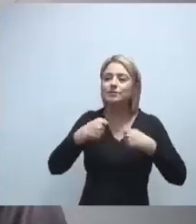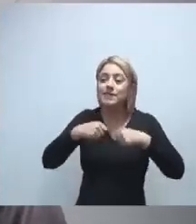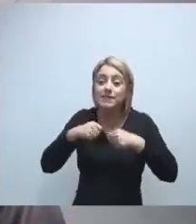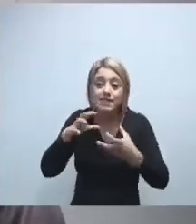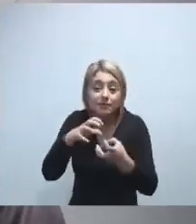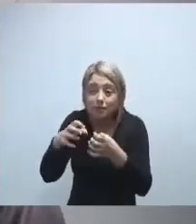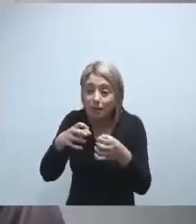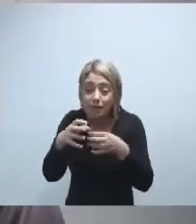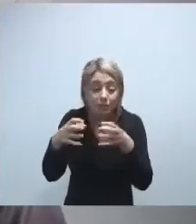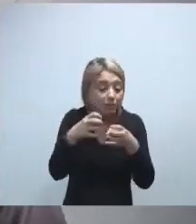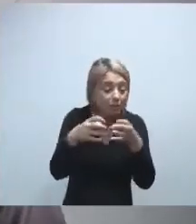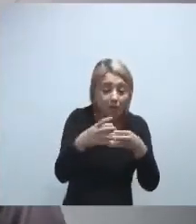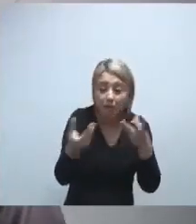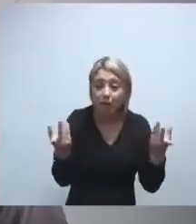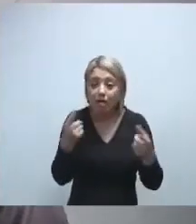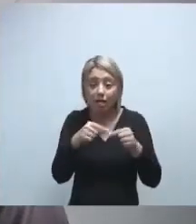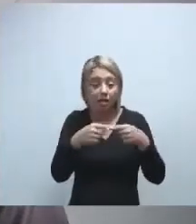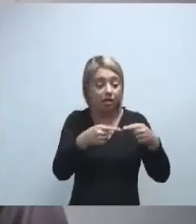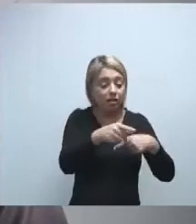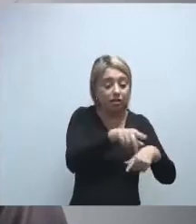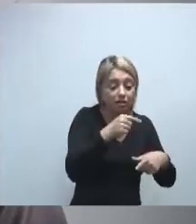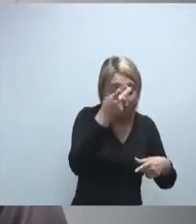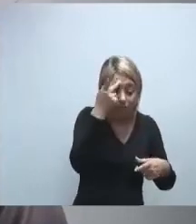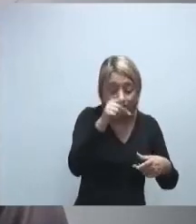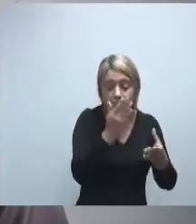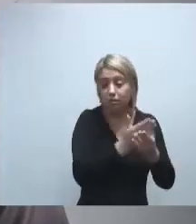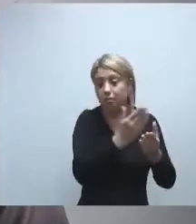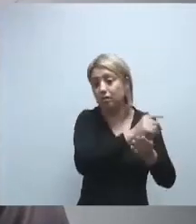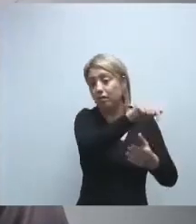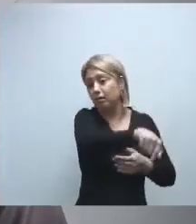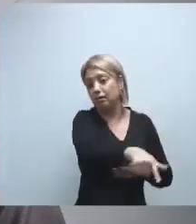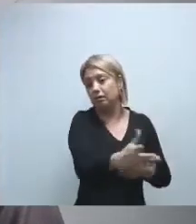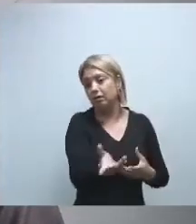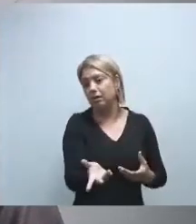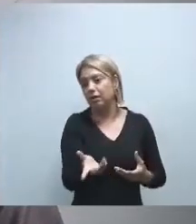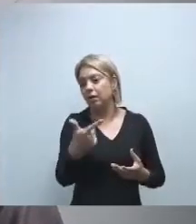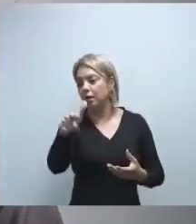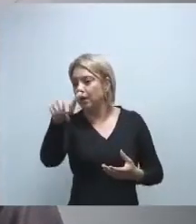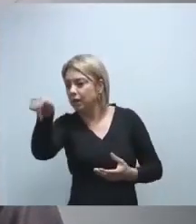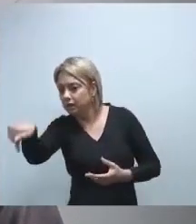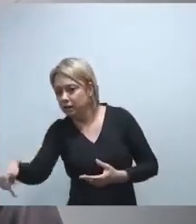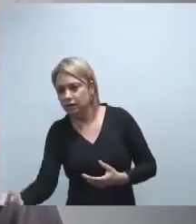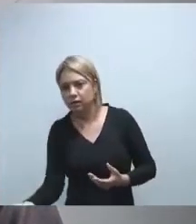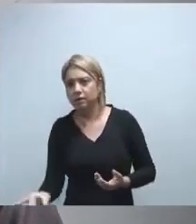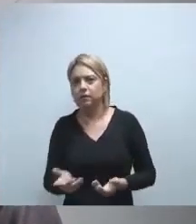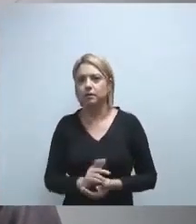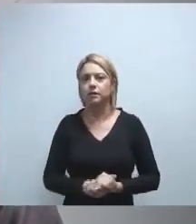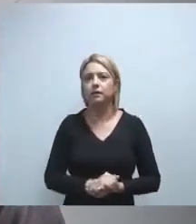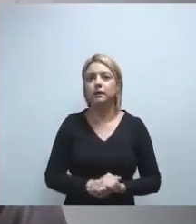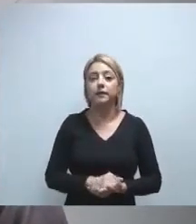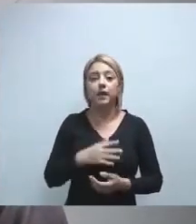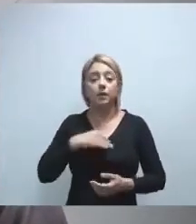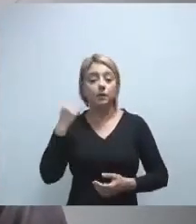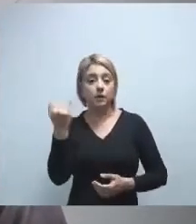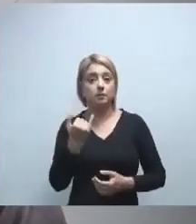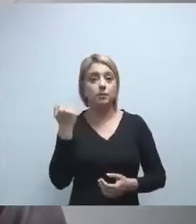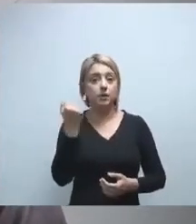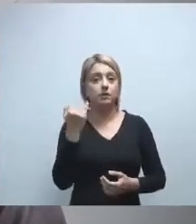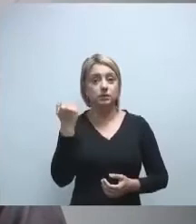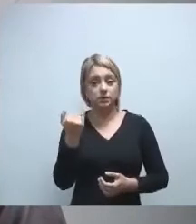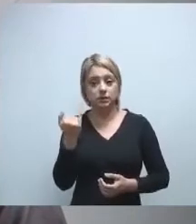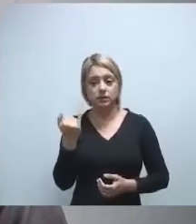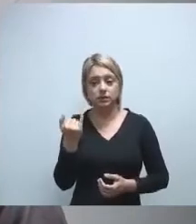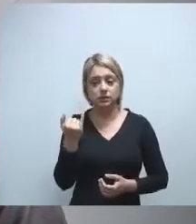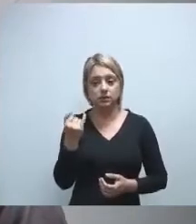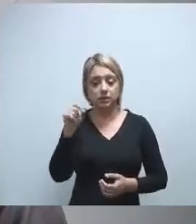ficar discutindo quem é que vai processar esse ou aquele está o importante é